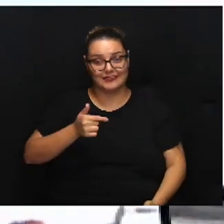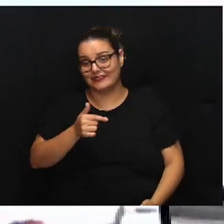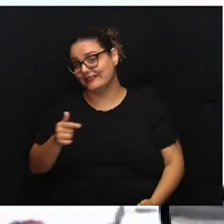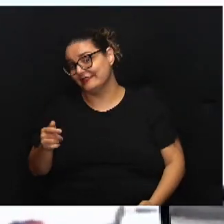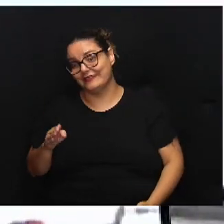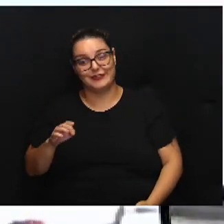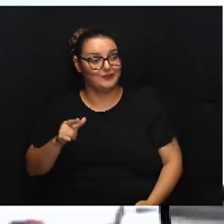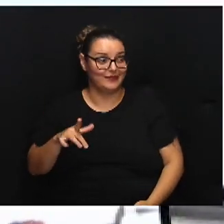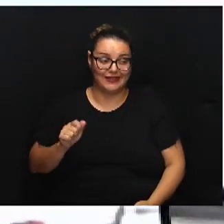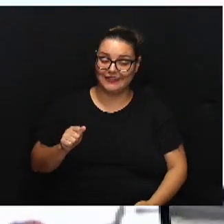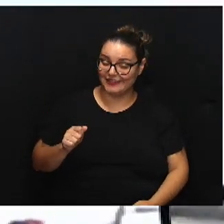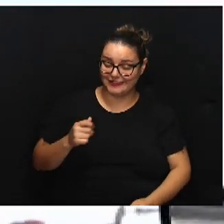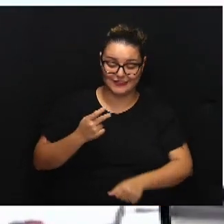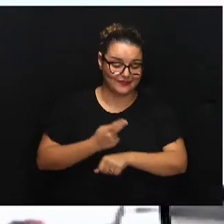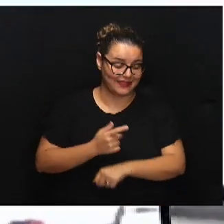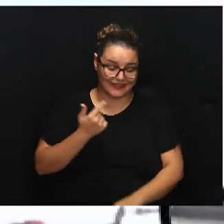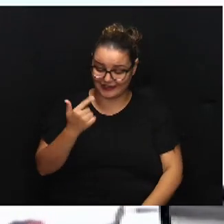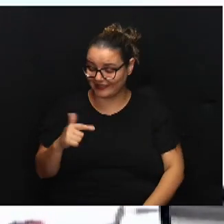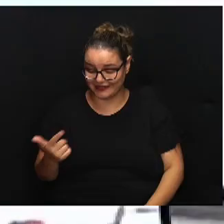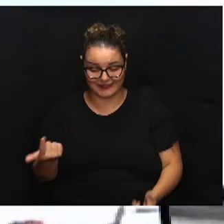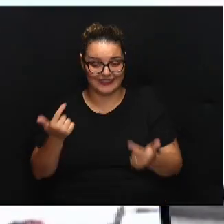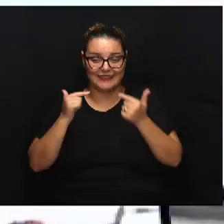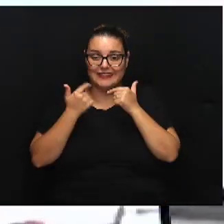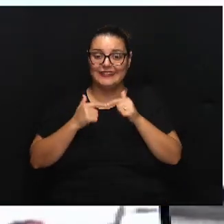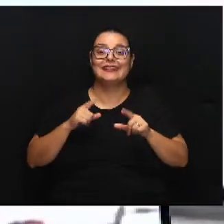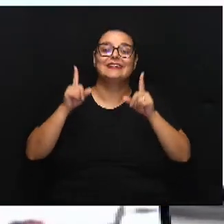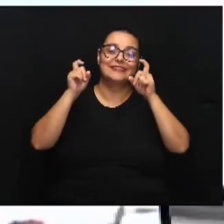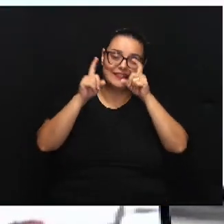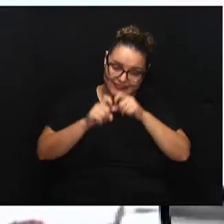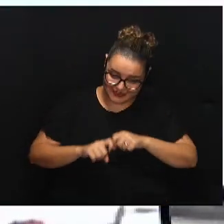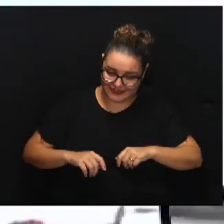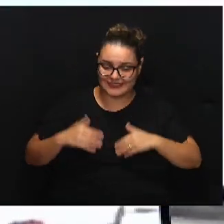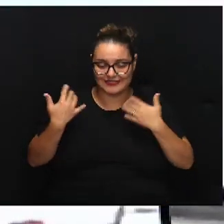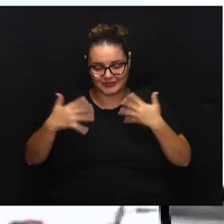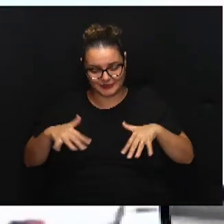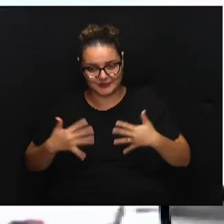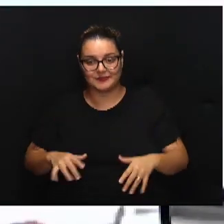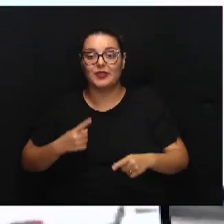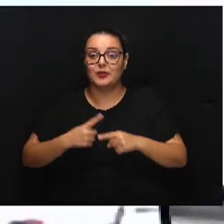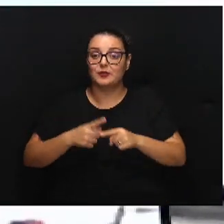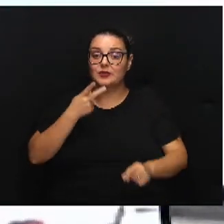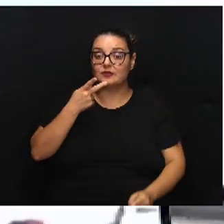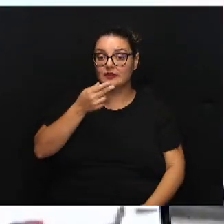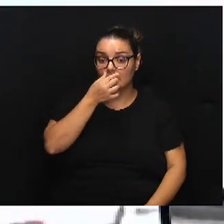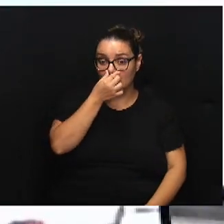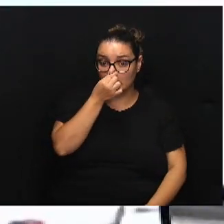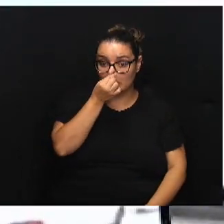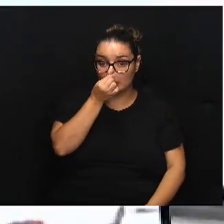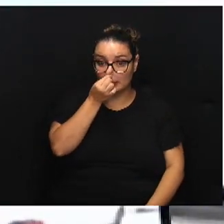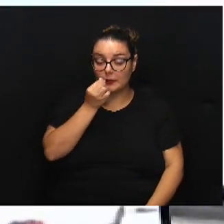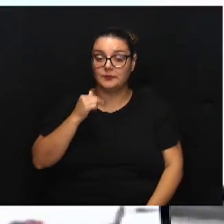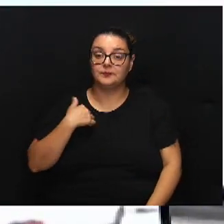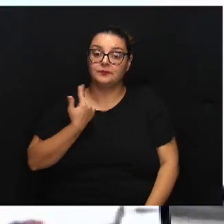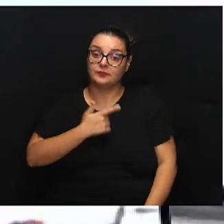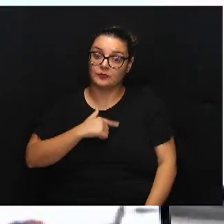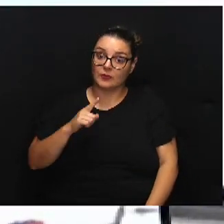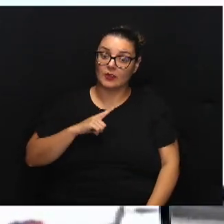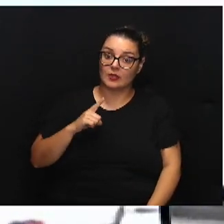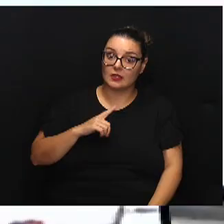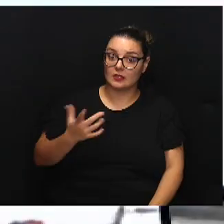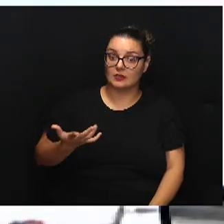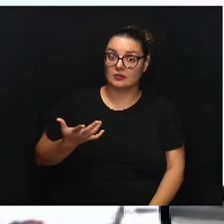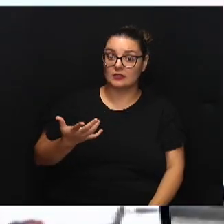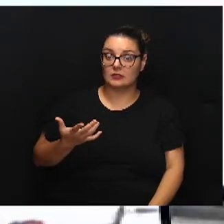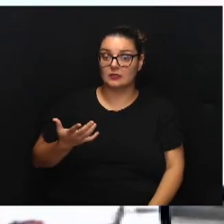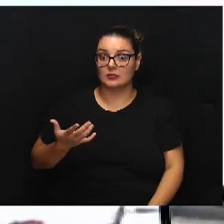tem mesmo. Não tem. É trabalhoso, é complexo. Por que eu estou dizendo isso? Porque nós também temos uma queda